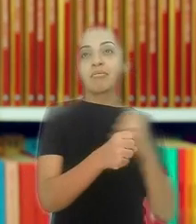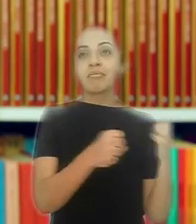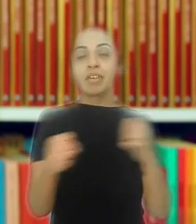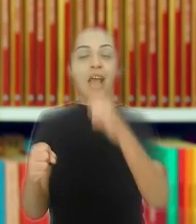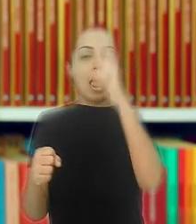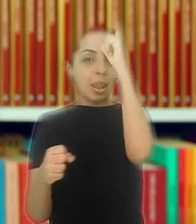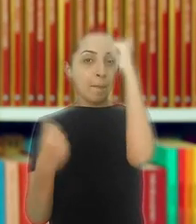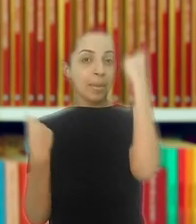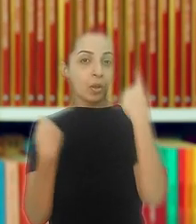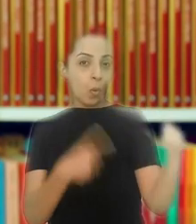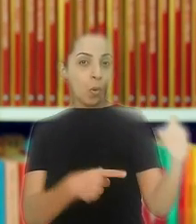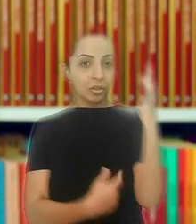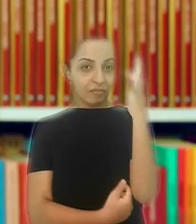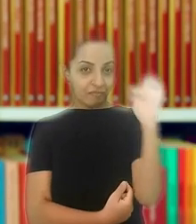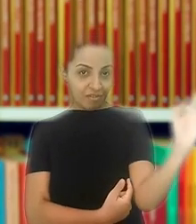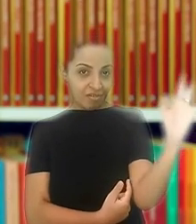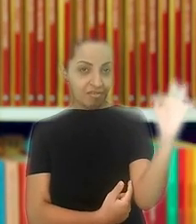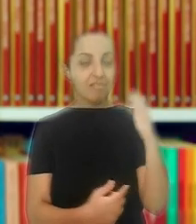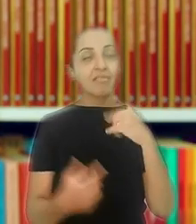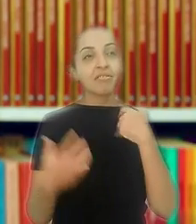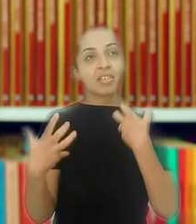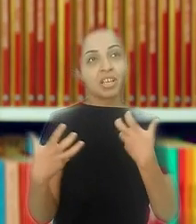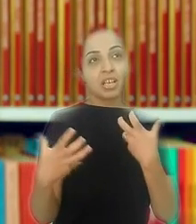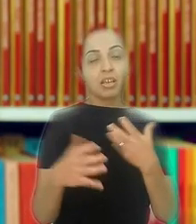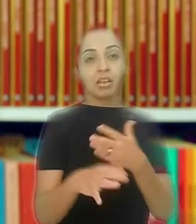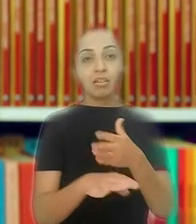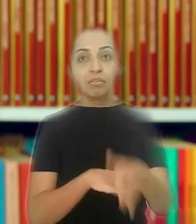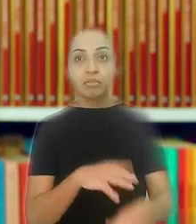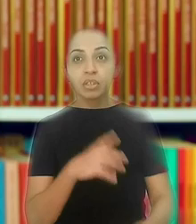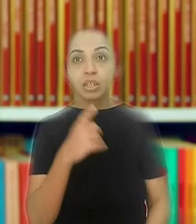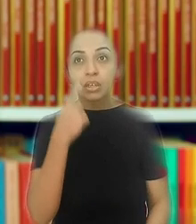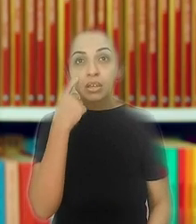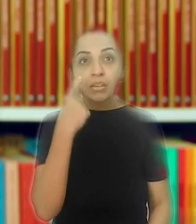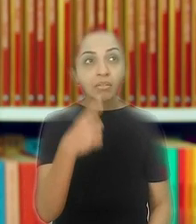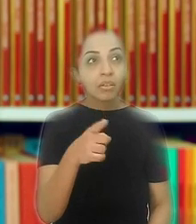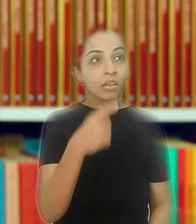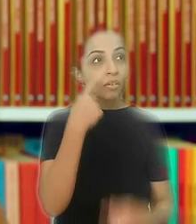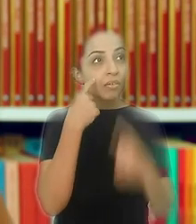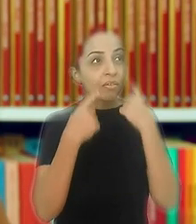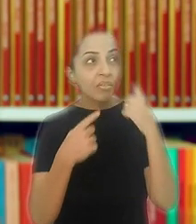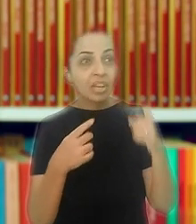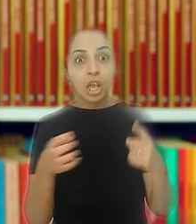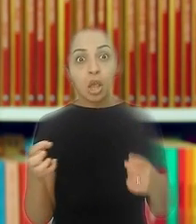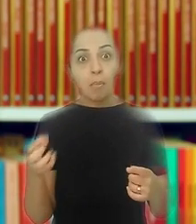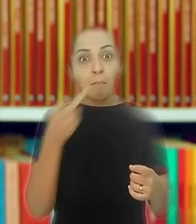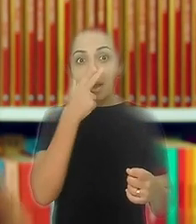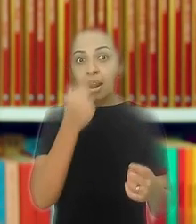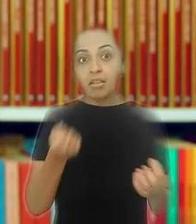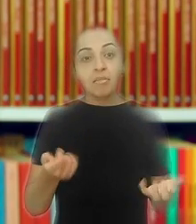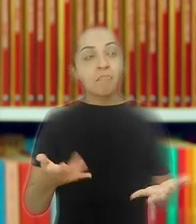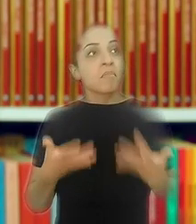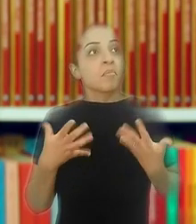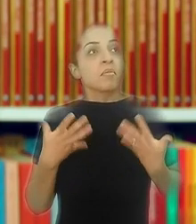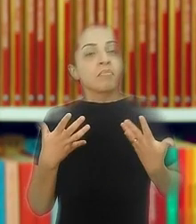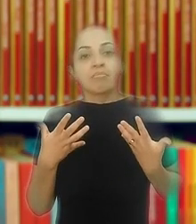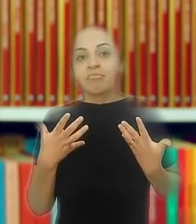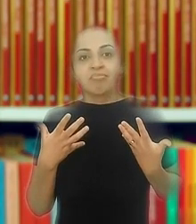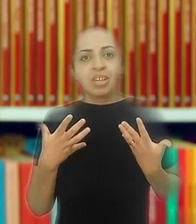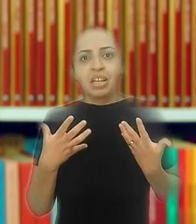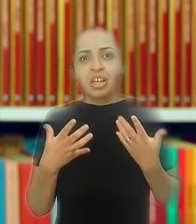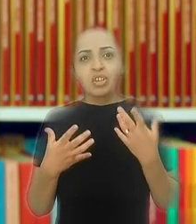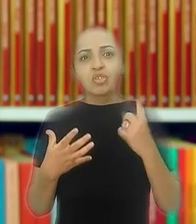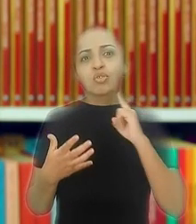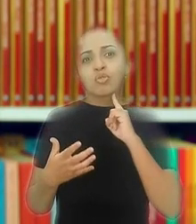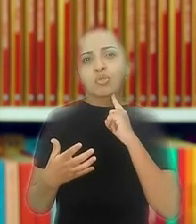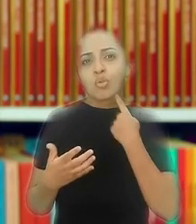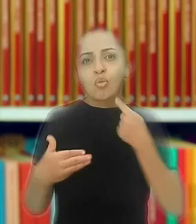da Alemanha contra os franceses até que ele vai descobrindo que não tem nada de glorioso na guerra só tem